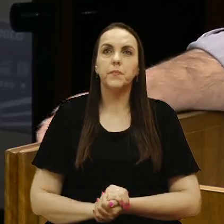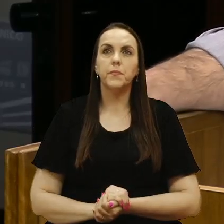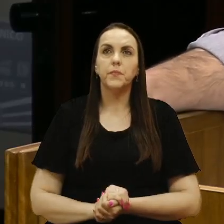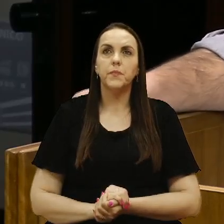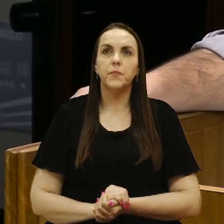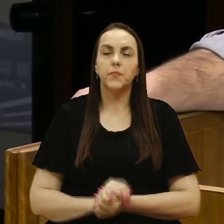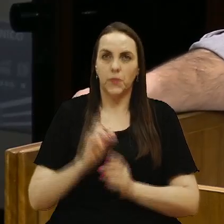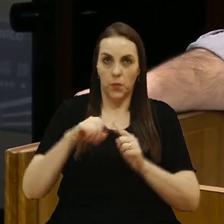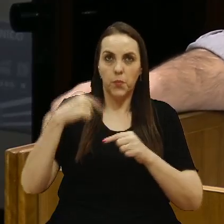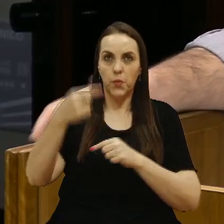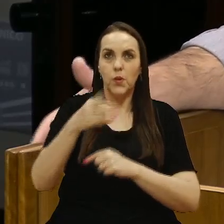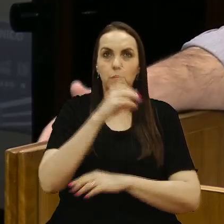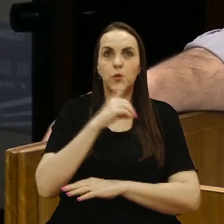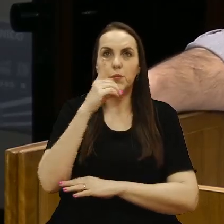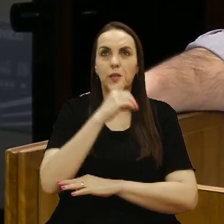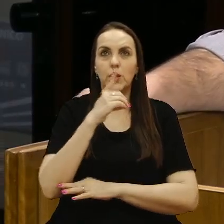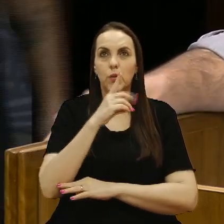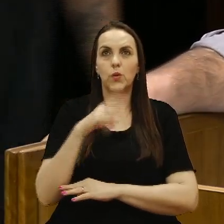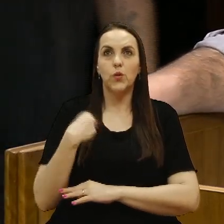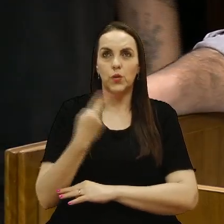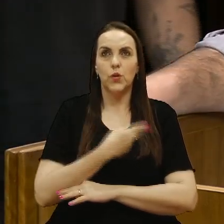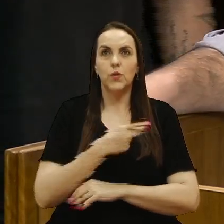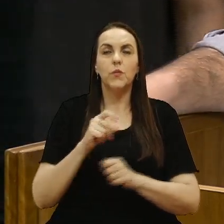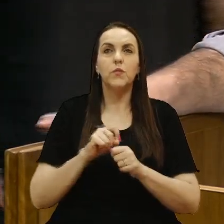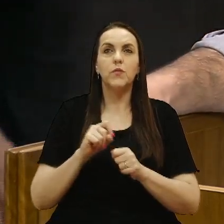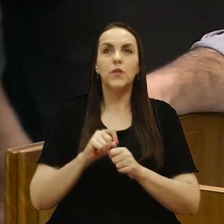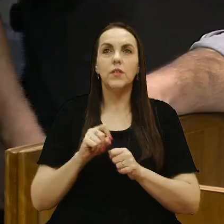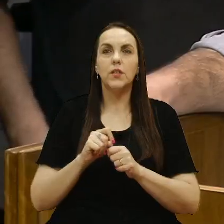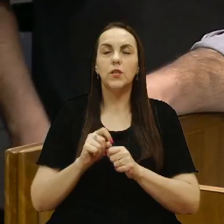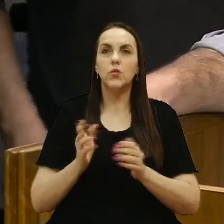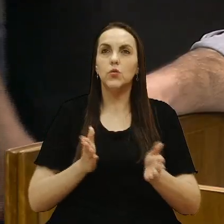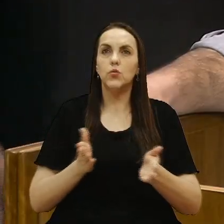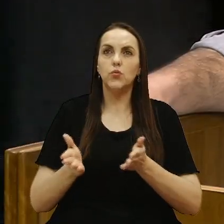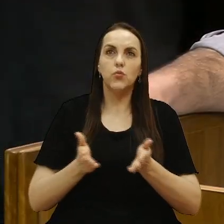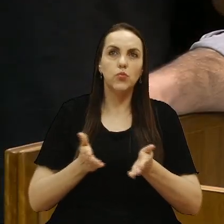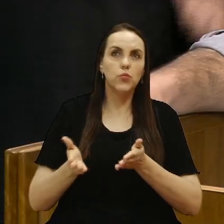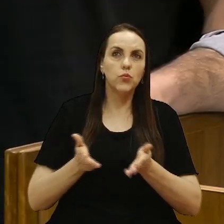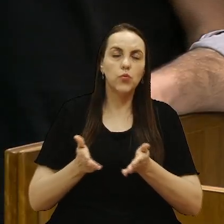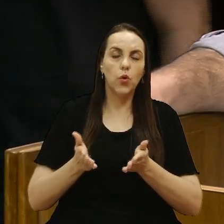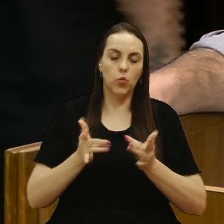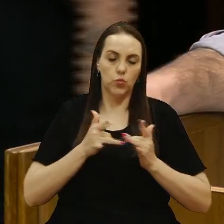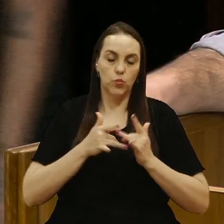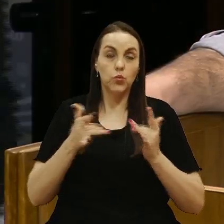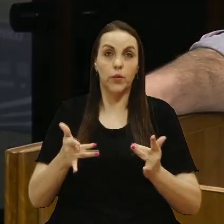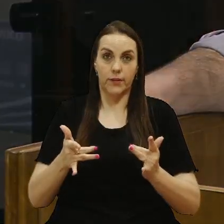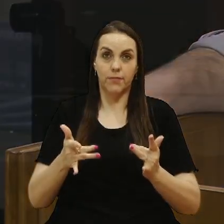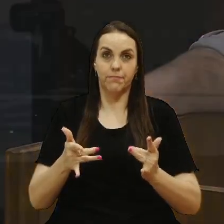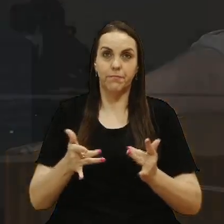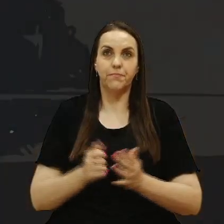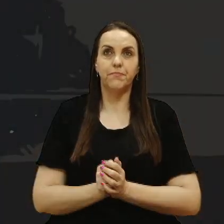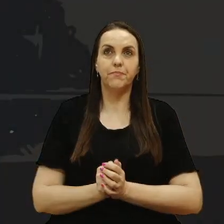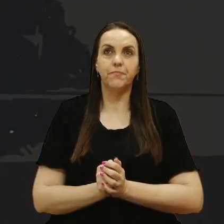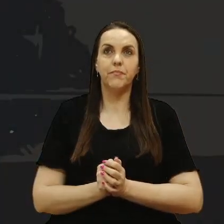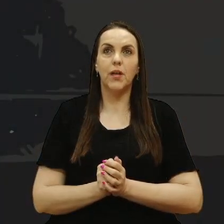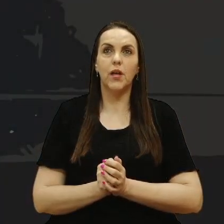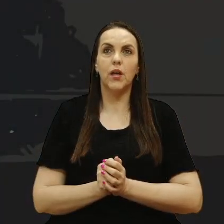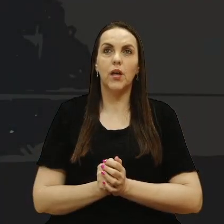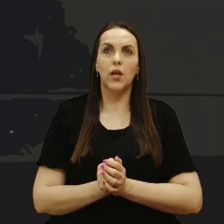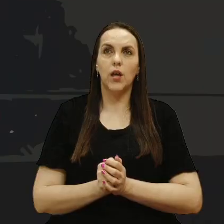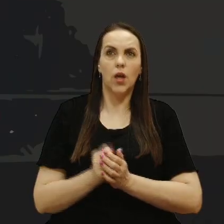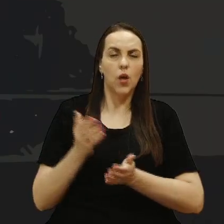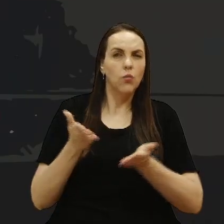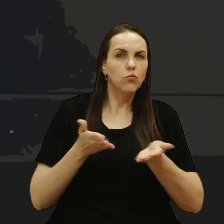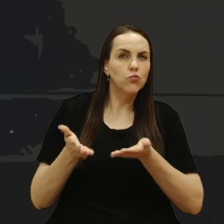próximo domingo, nós iremos realizar um jogo solidário. É um jogo beneficente.